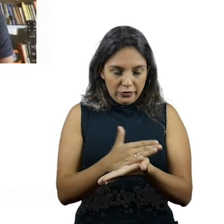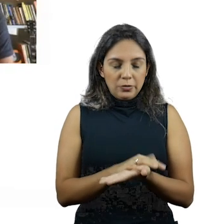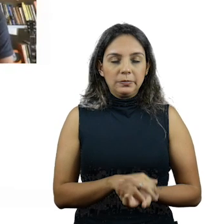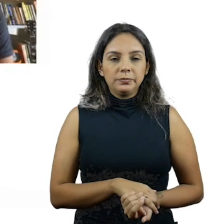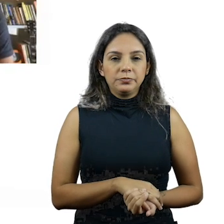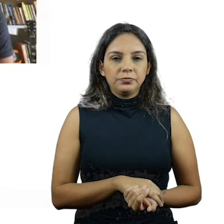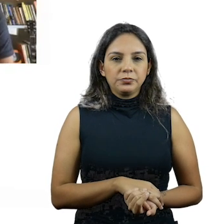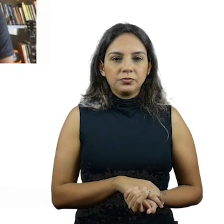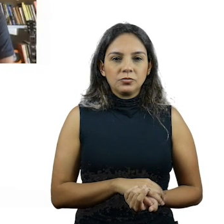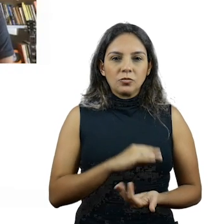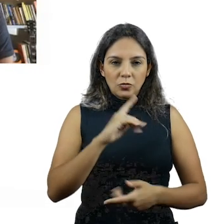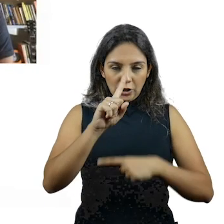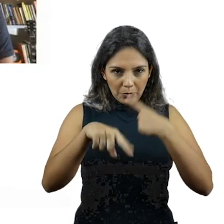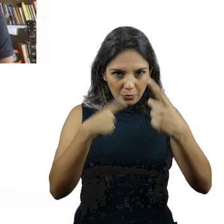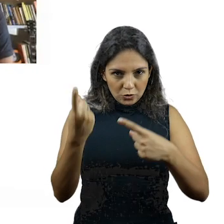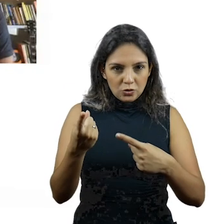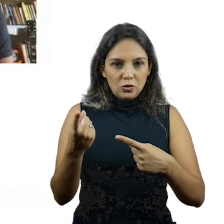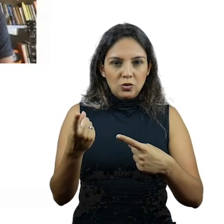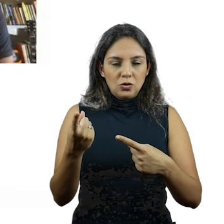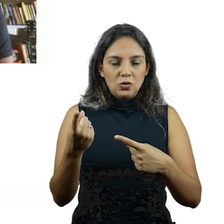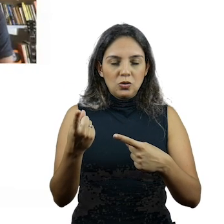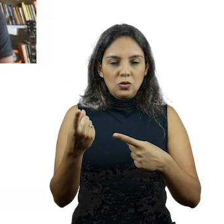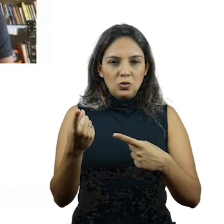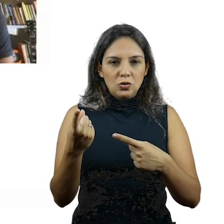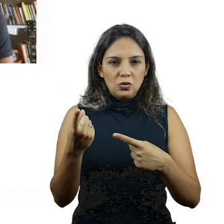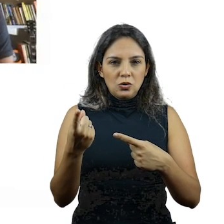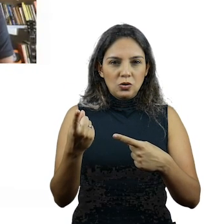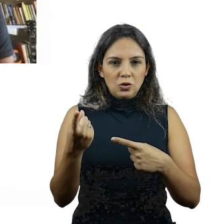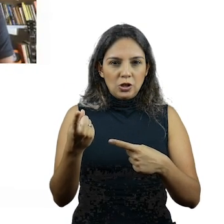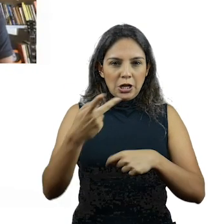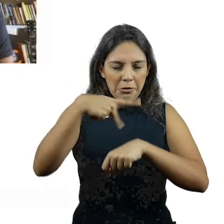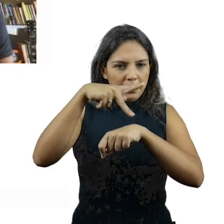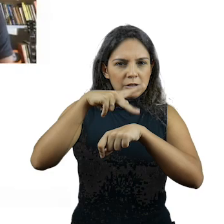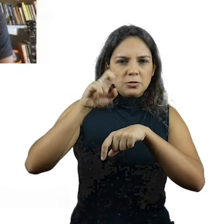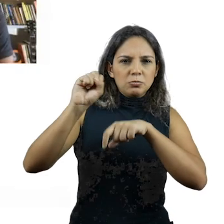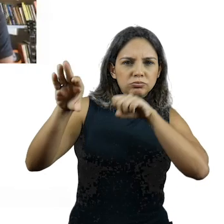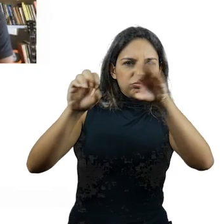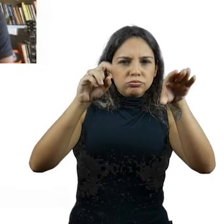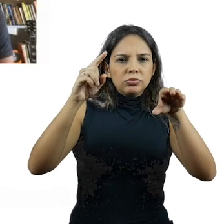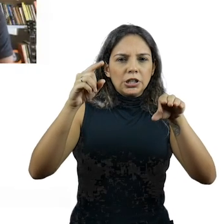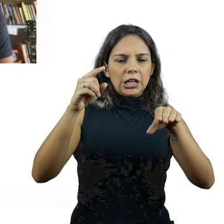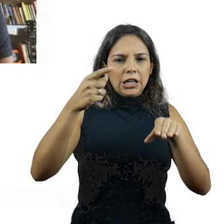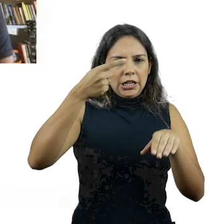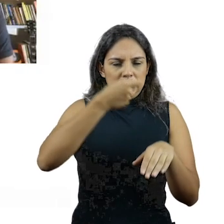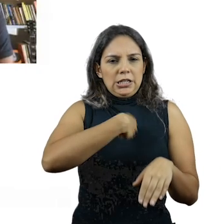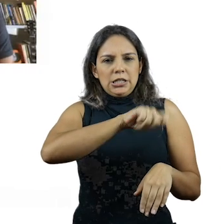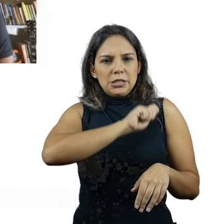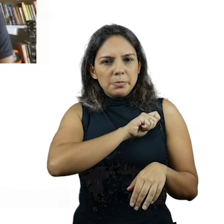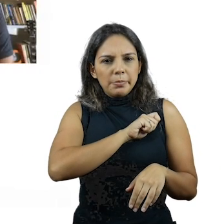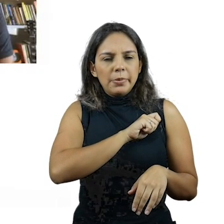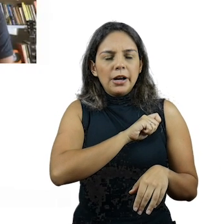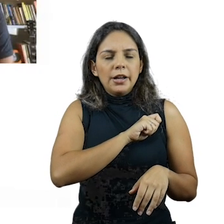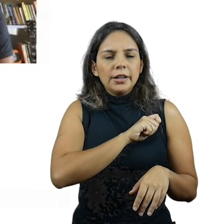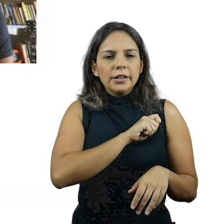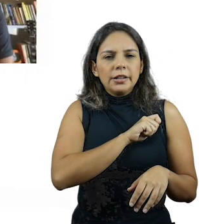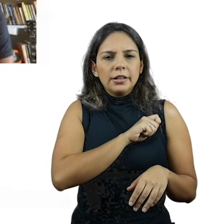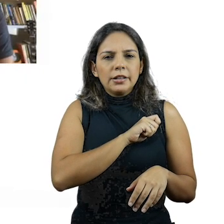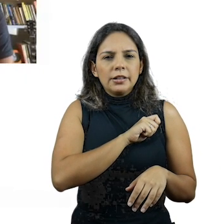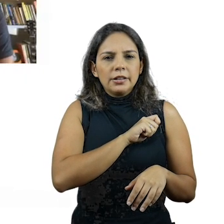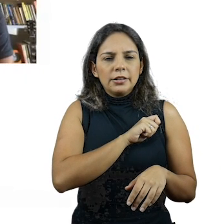foi traduzido, né, para o Chile, né, nos países Chile e Peru, para o espanhol, foi lançado lá também, com o título de Todo que Não Tem